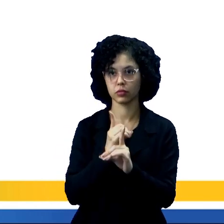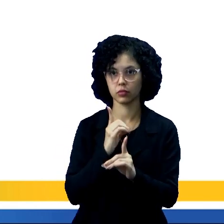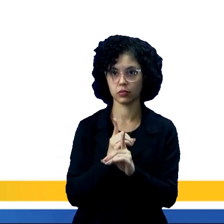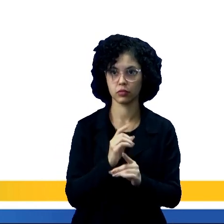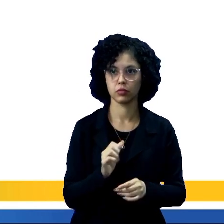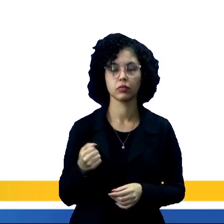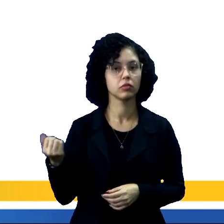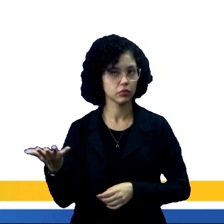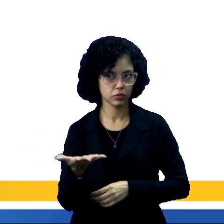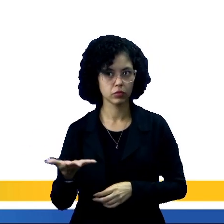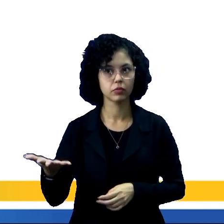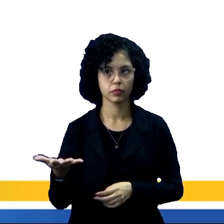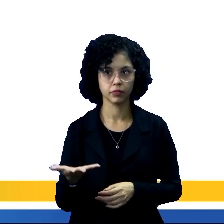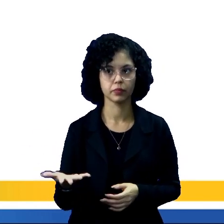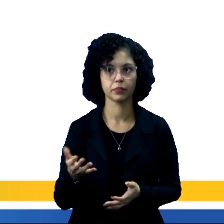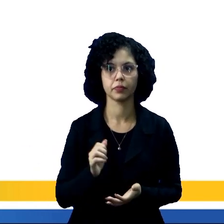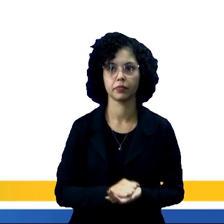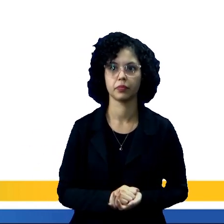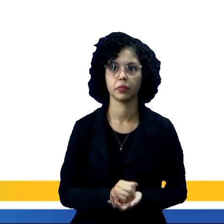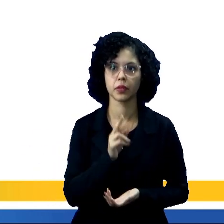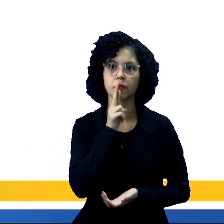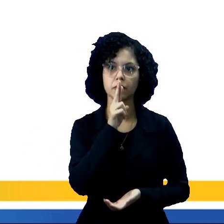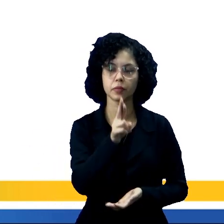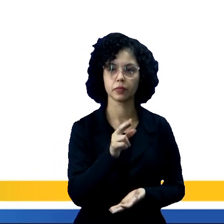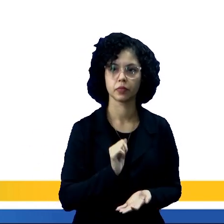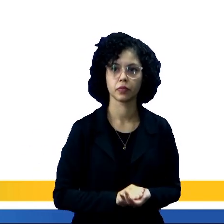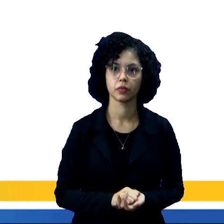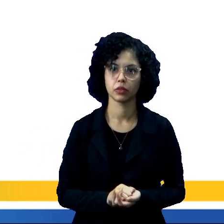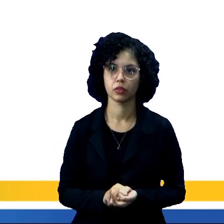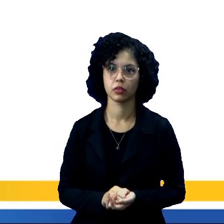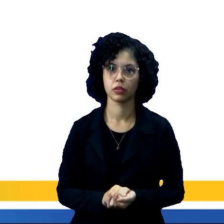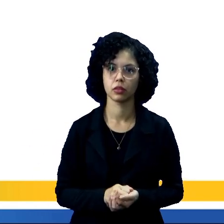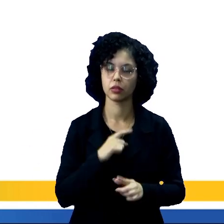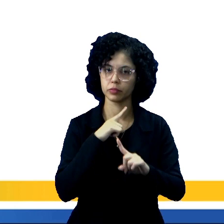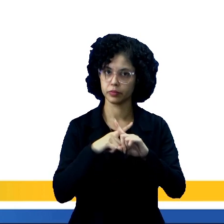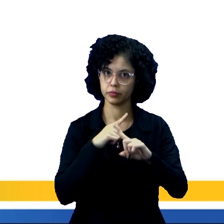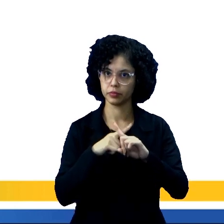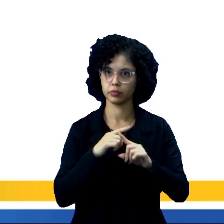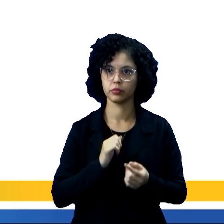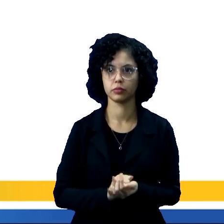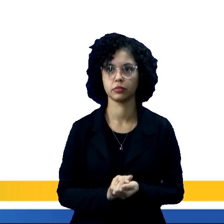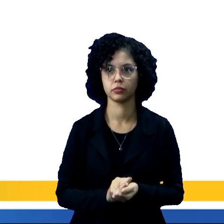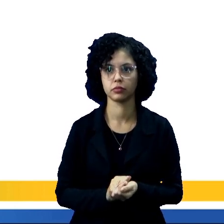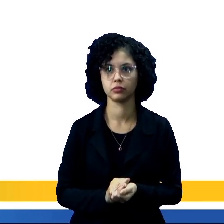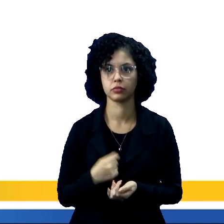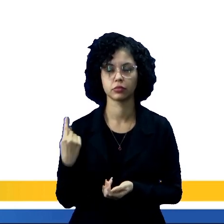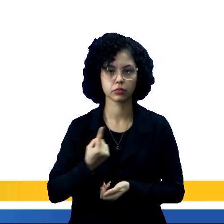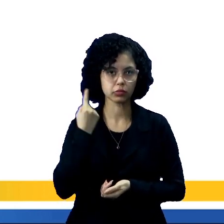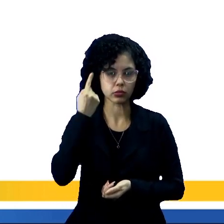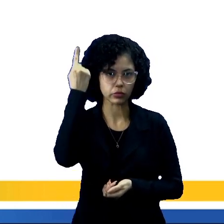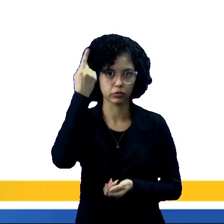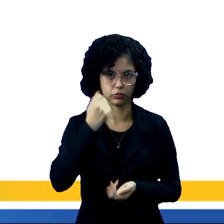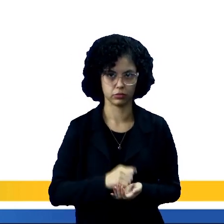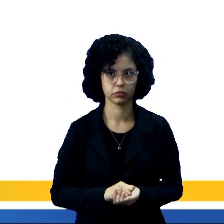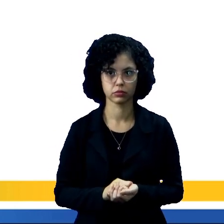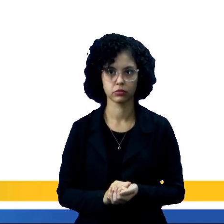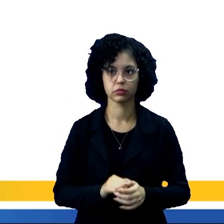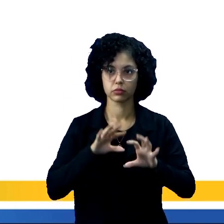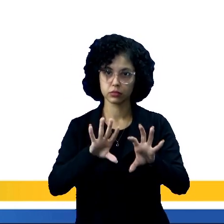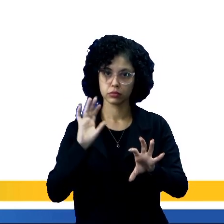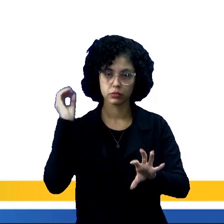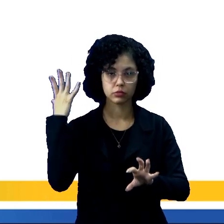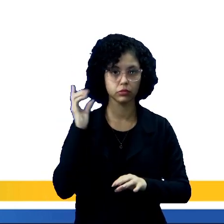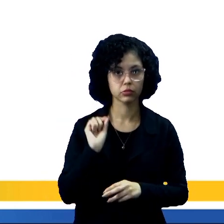a área da base, calcular e multiplicar por sua altura. Para